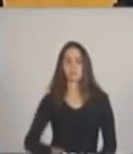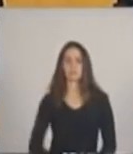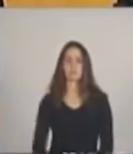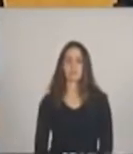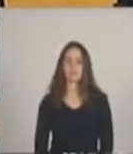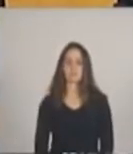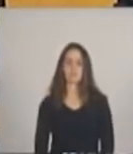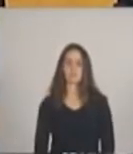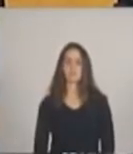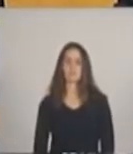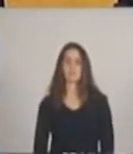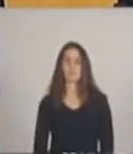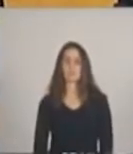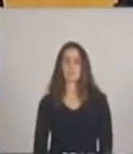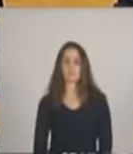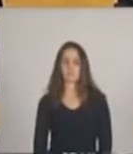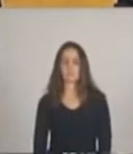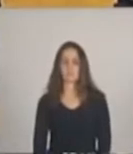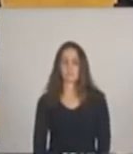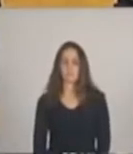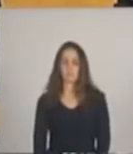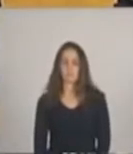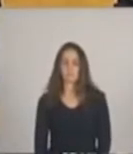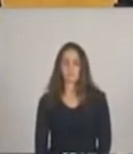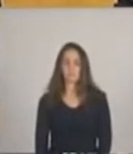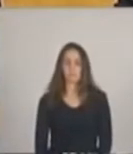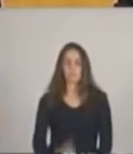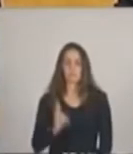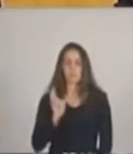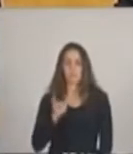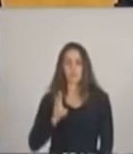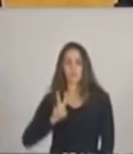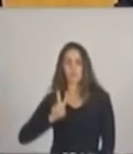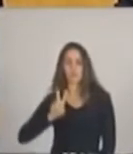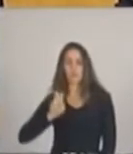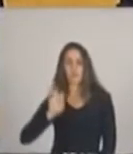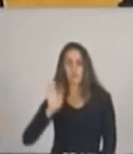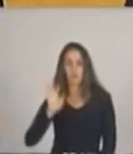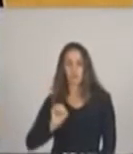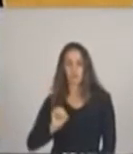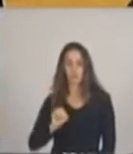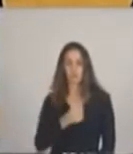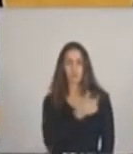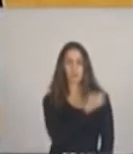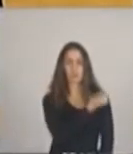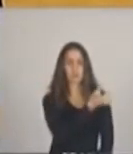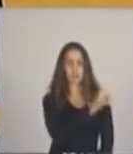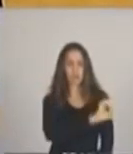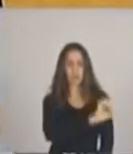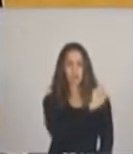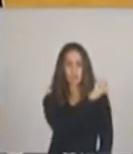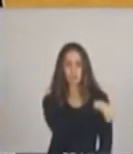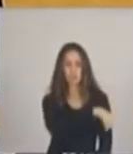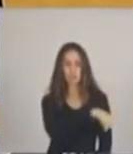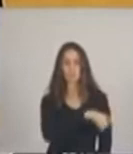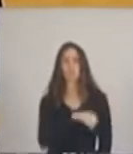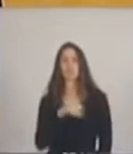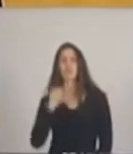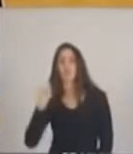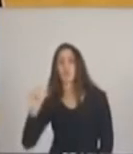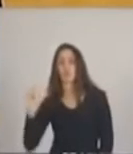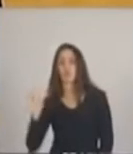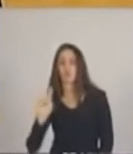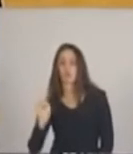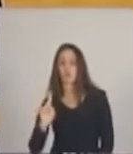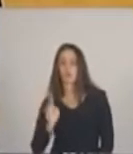Sim. Vota sim. Então fica mantido o veto. 19 votos sim, 8 não e